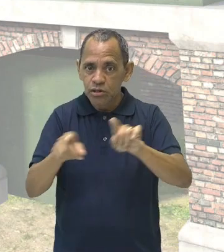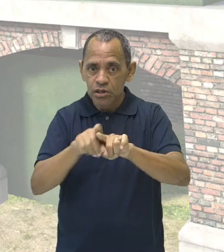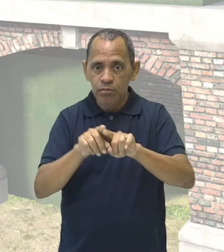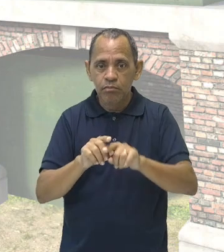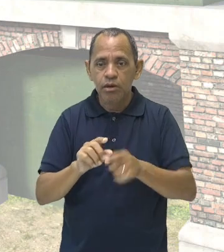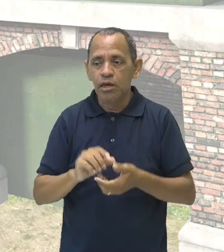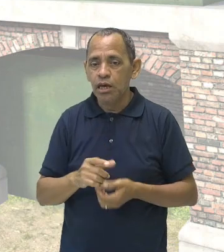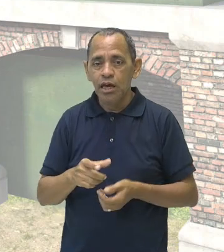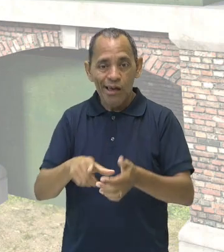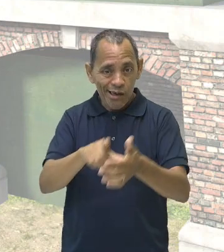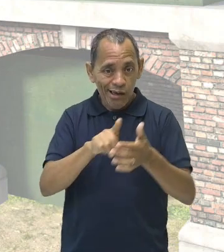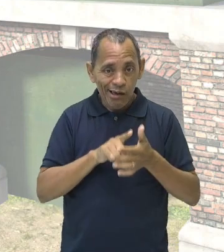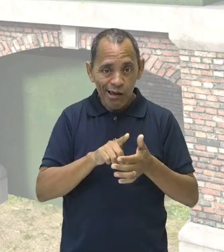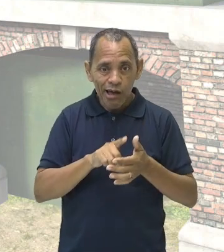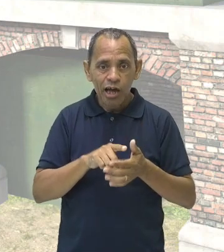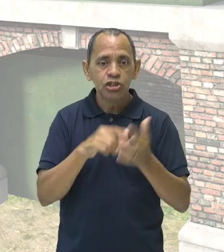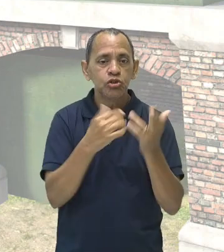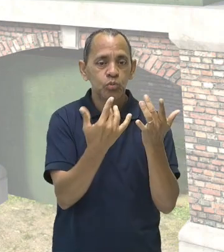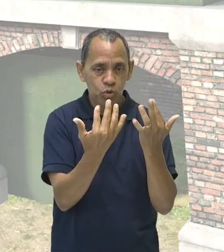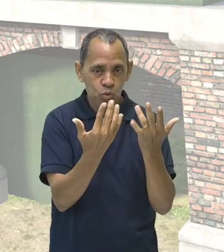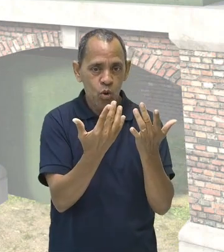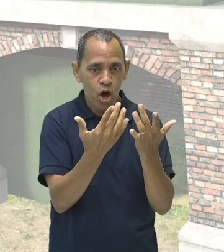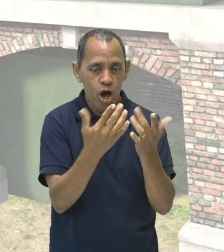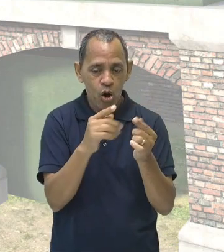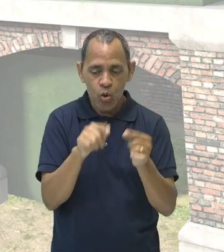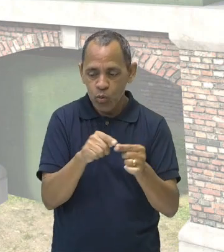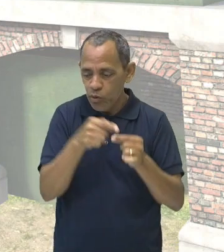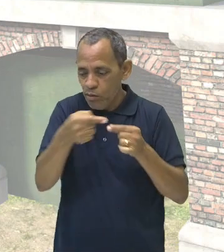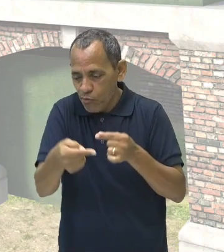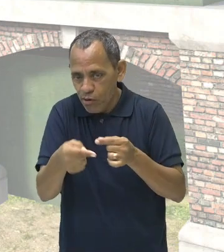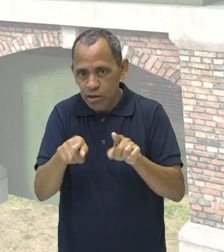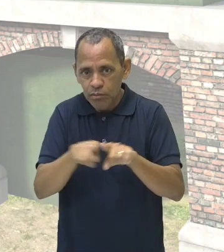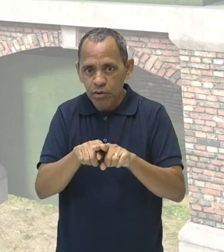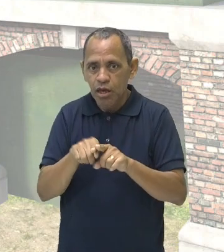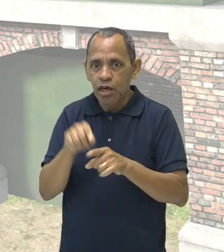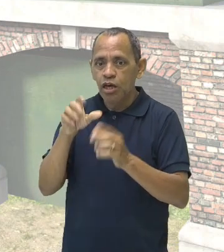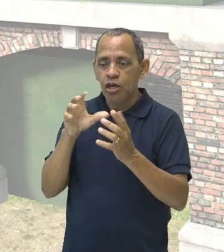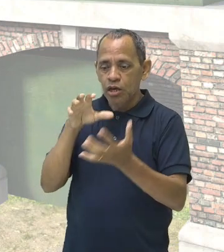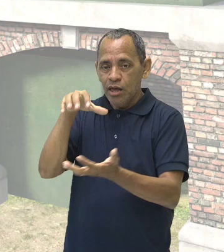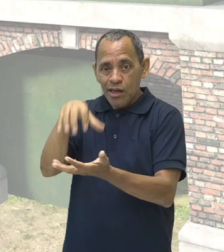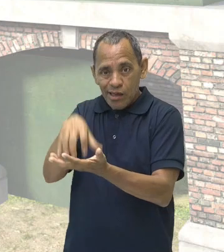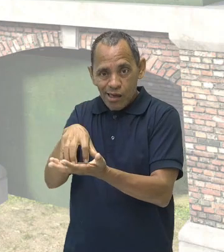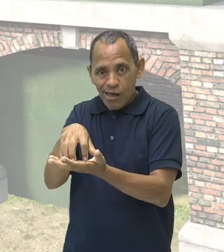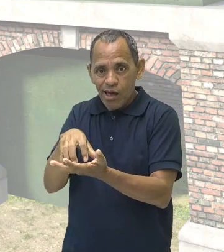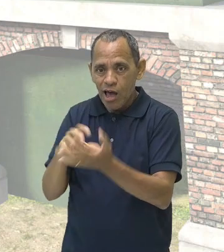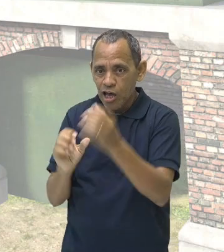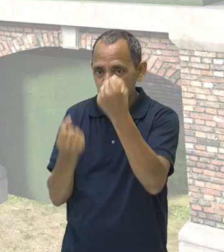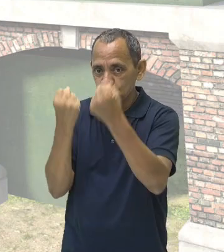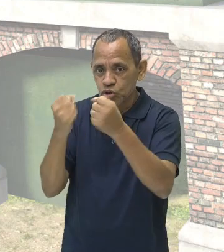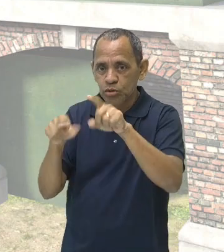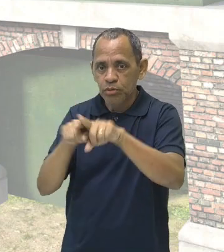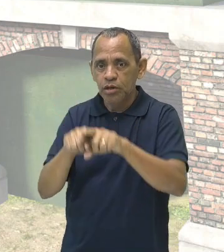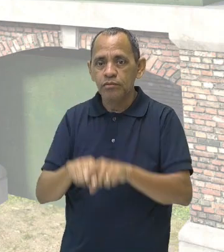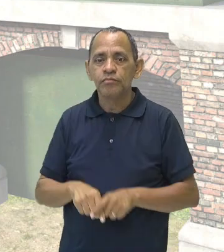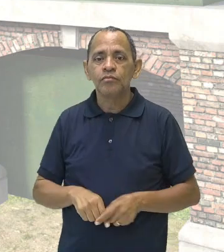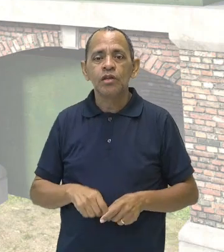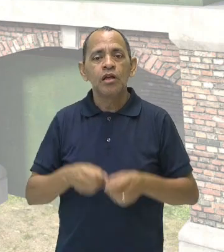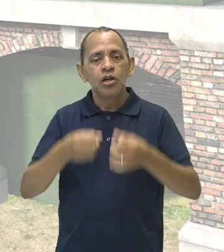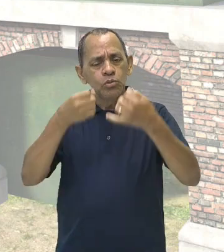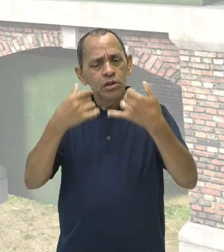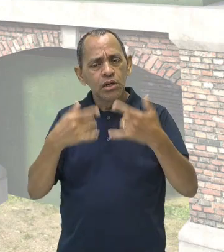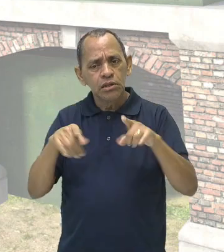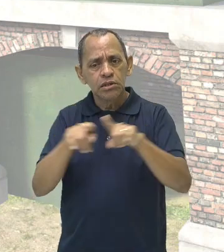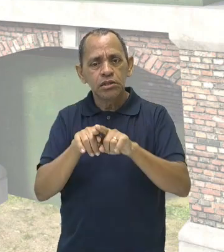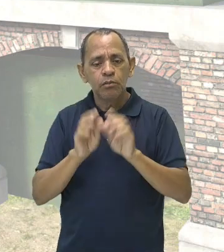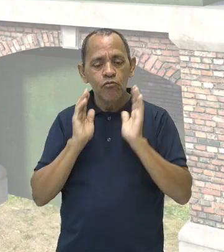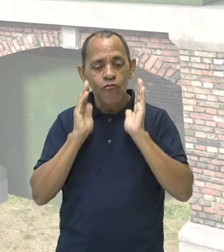produção industrial. E vocês percebem que nós estamos falando aqui sempre dessas produções voltadas